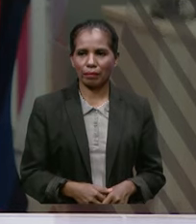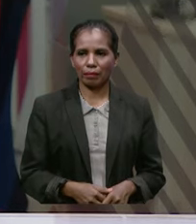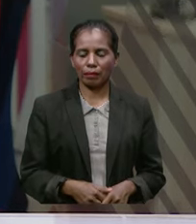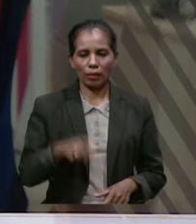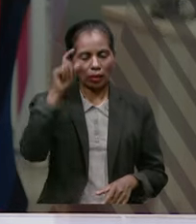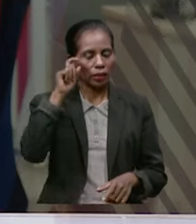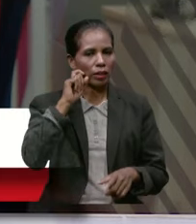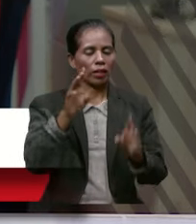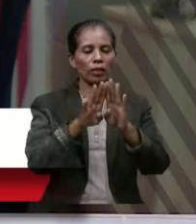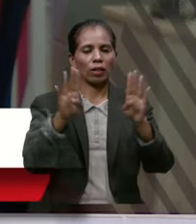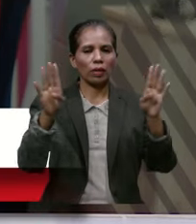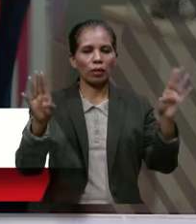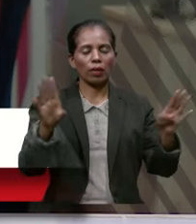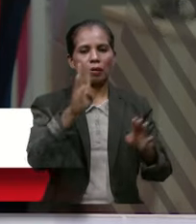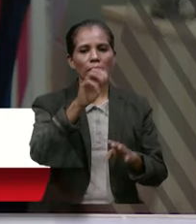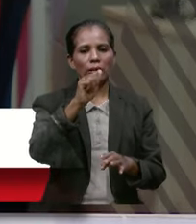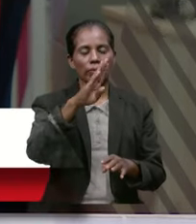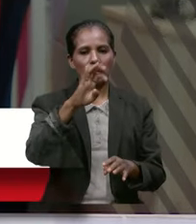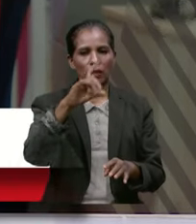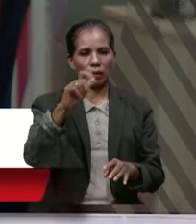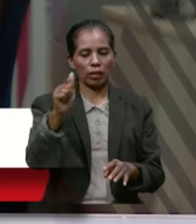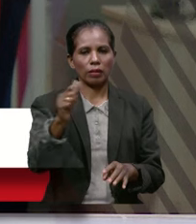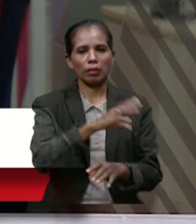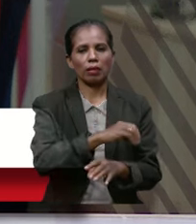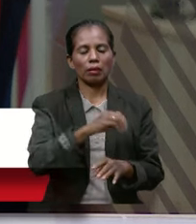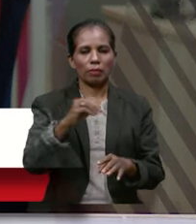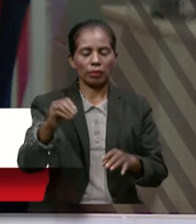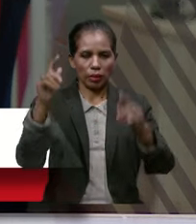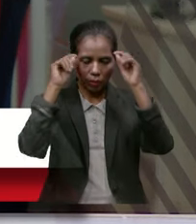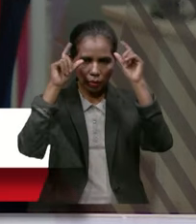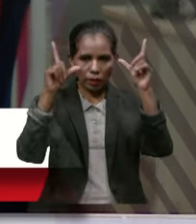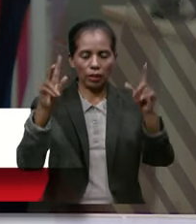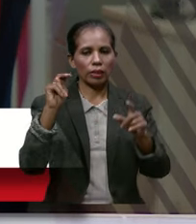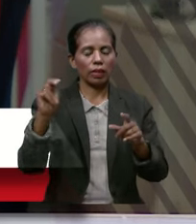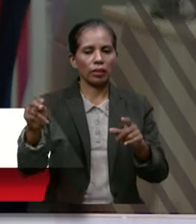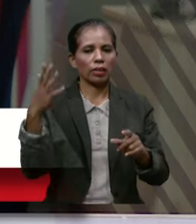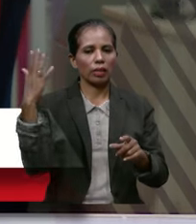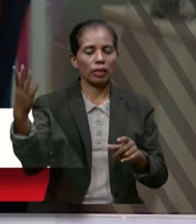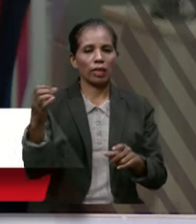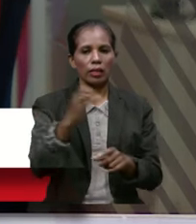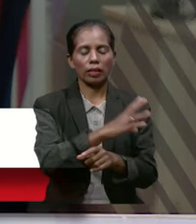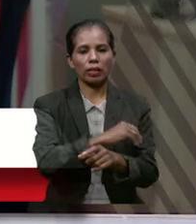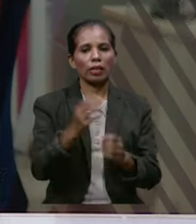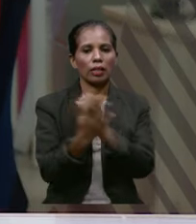Shanara Locke, Pavilion Timor-Leste, Niemba, Exposição Internacional Arte Contemporânea e a Veneza, Itália.